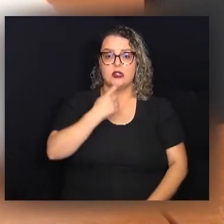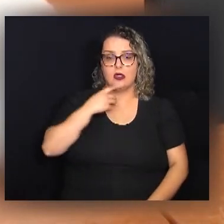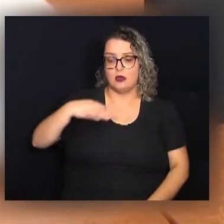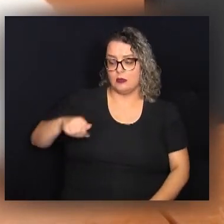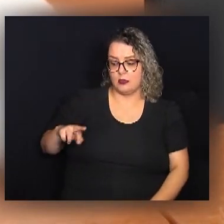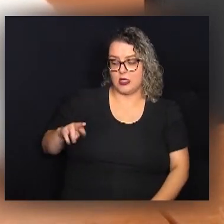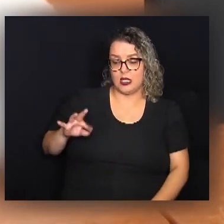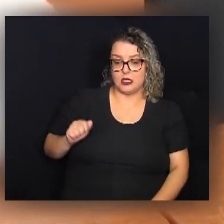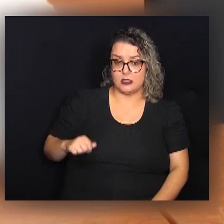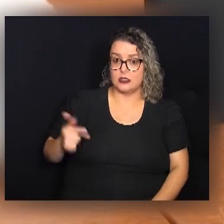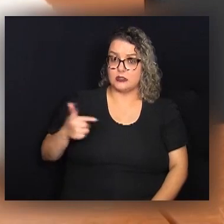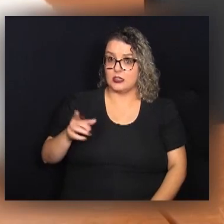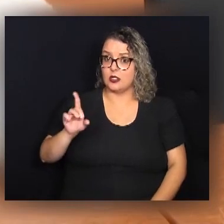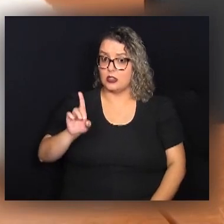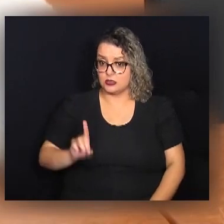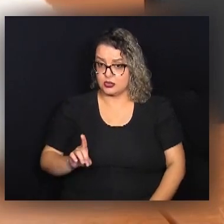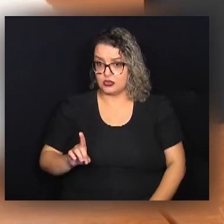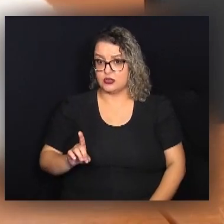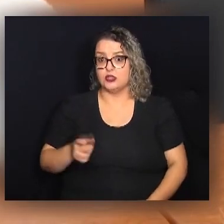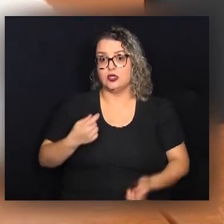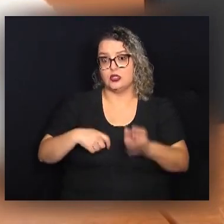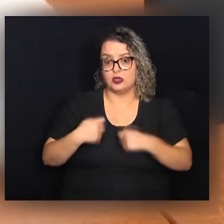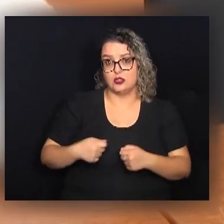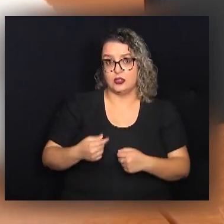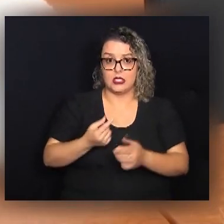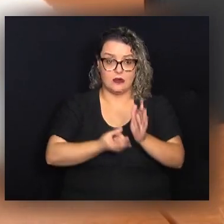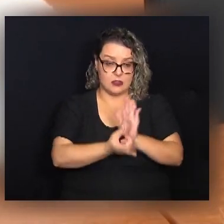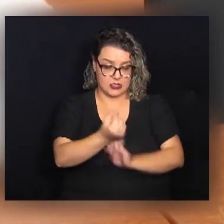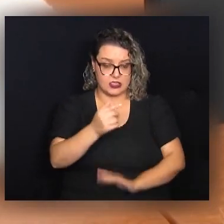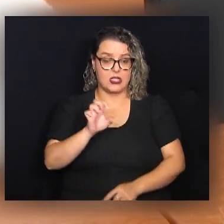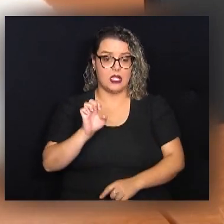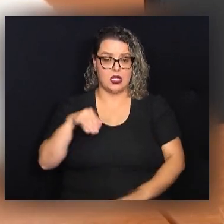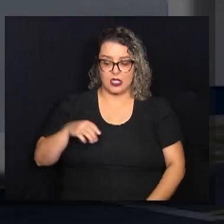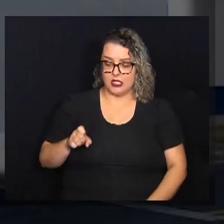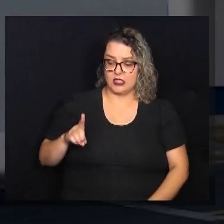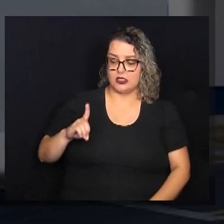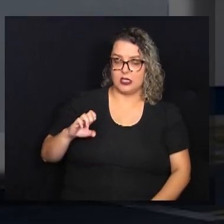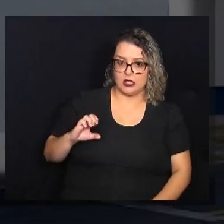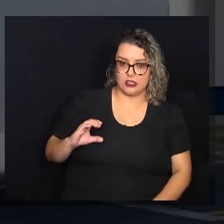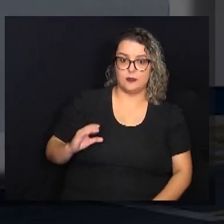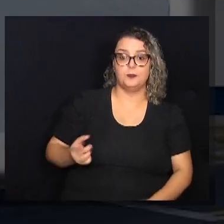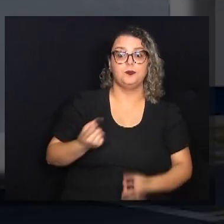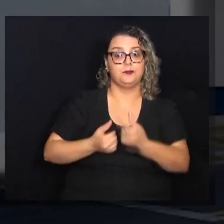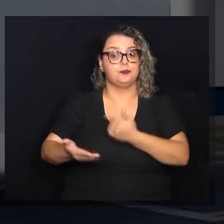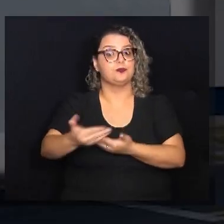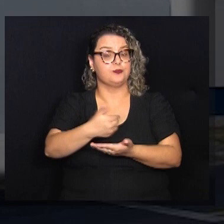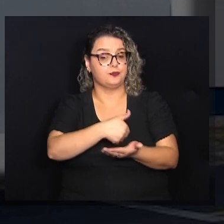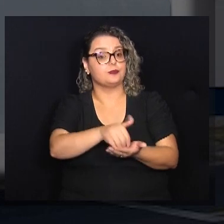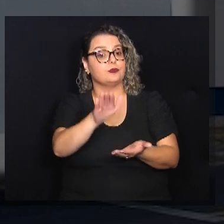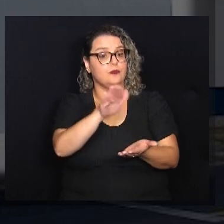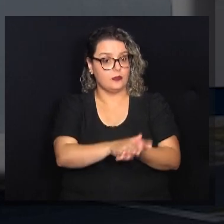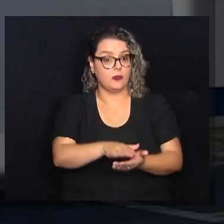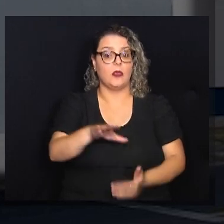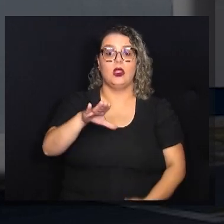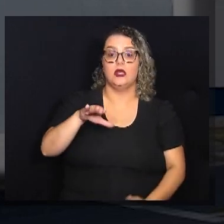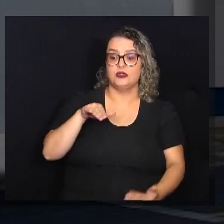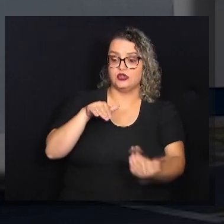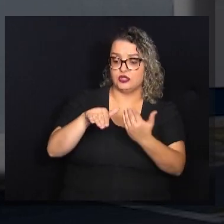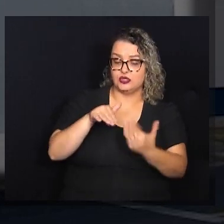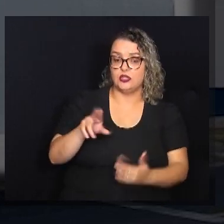última quarta-feira. A reunião foi conduzida pelo vereador Cecílio Santos, membro da Comissão de Mobilidade Urbana.